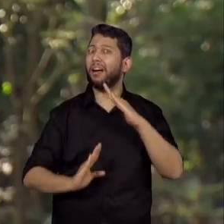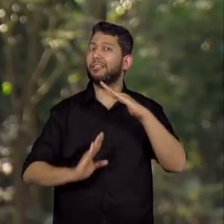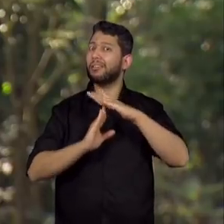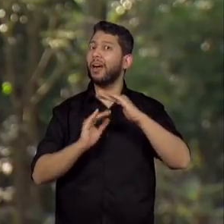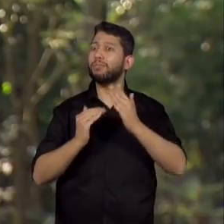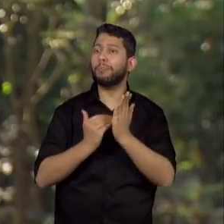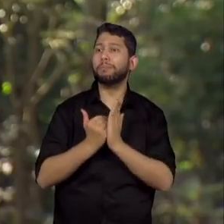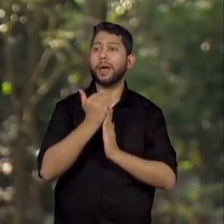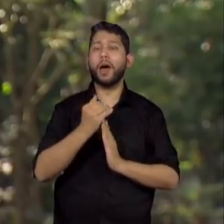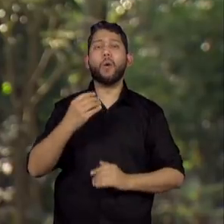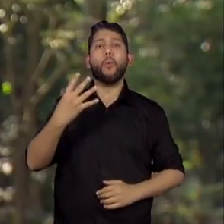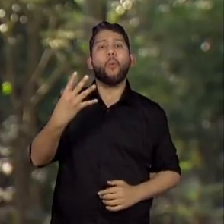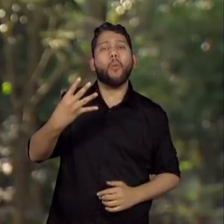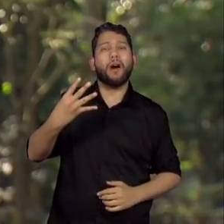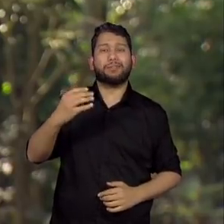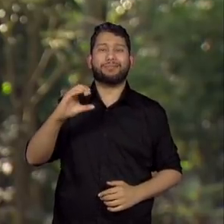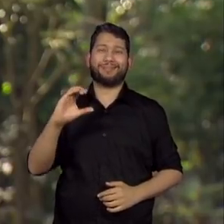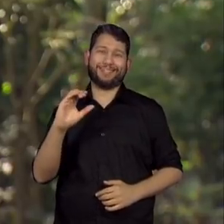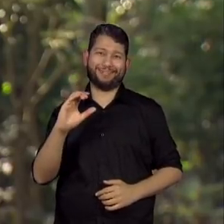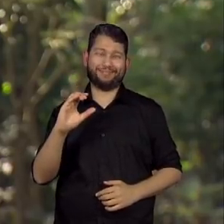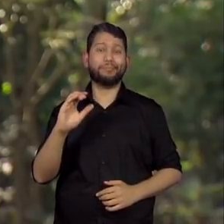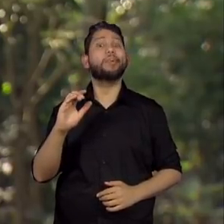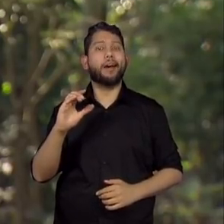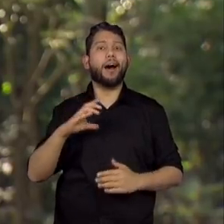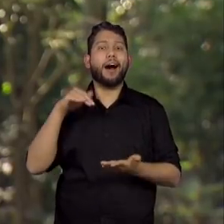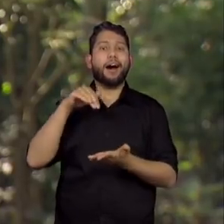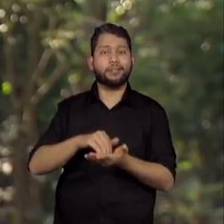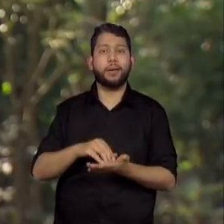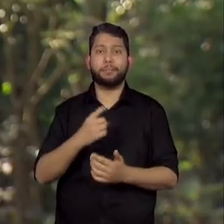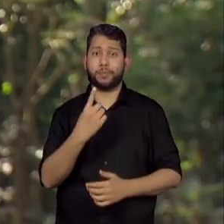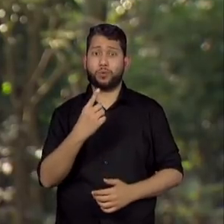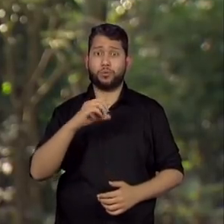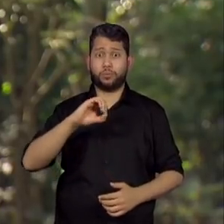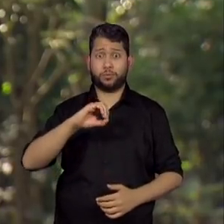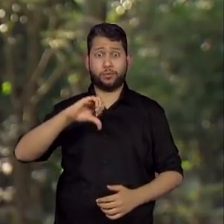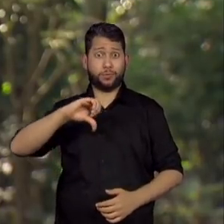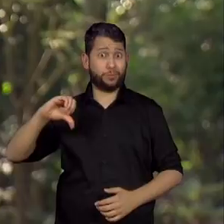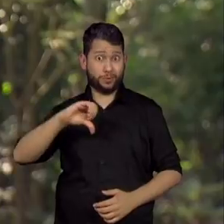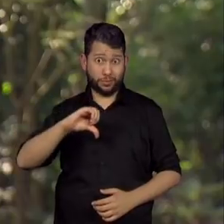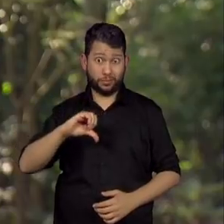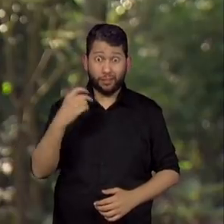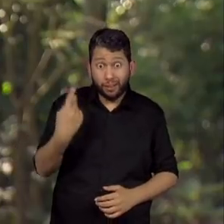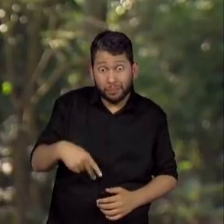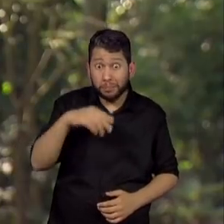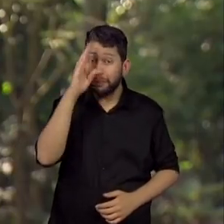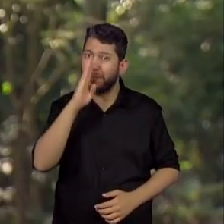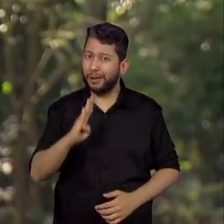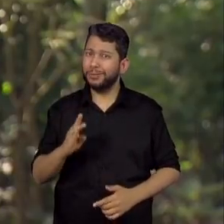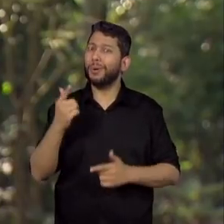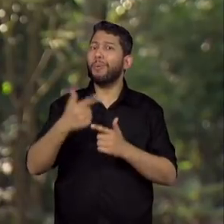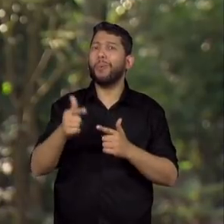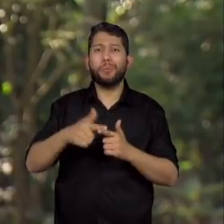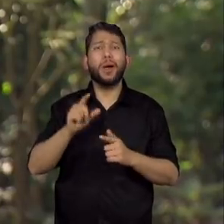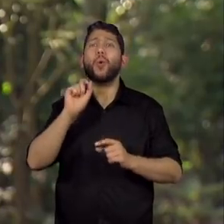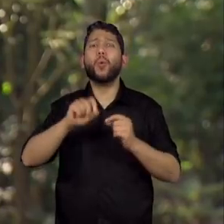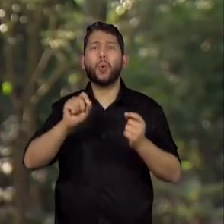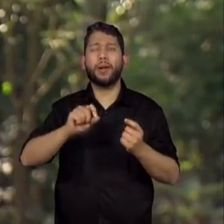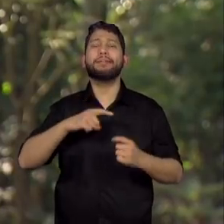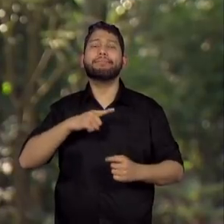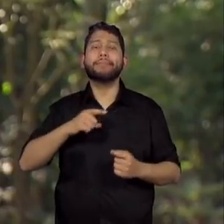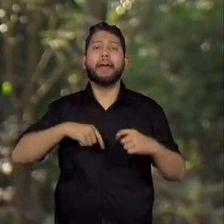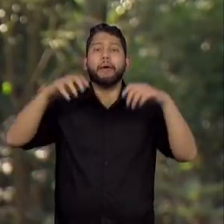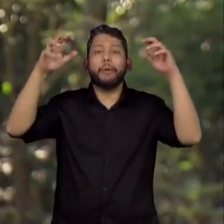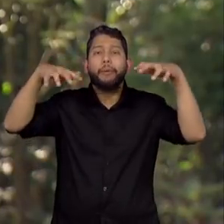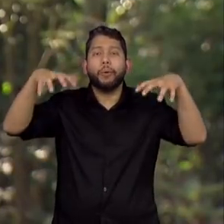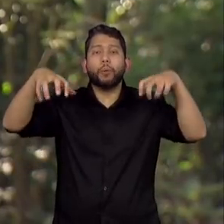Celsius até o fim deste século. E os impactos, inclusive para o Brasil, serão extremos climáticos, como secas